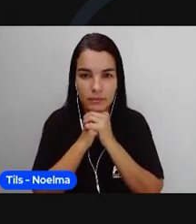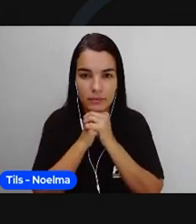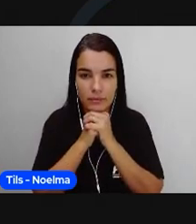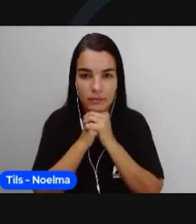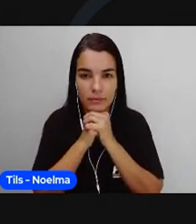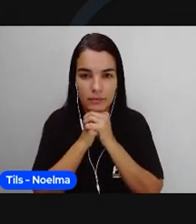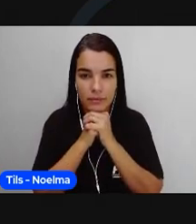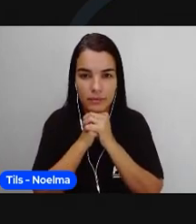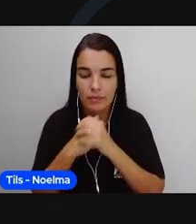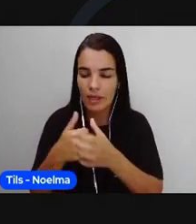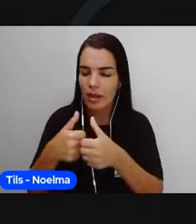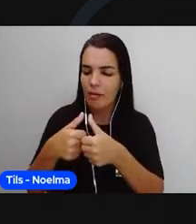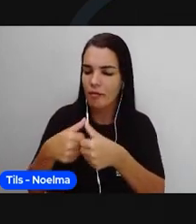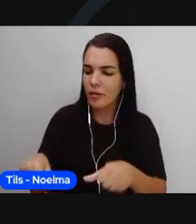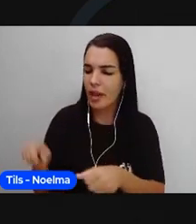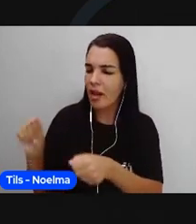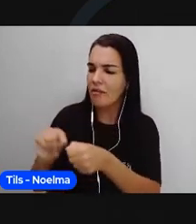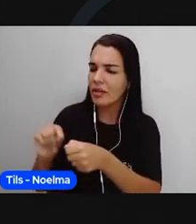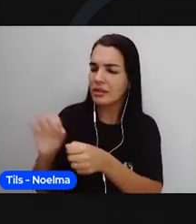Fica aí fazendo nada.